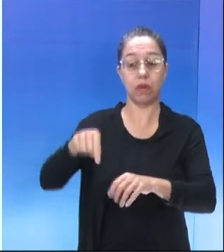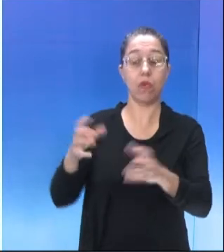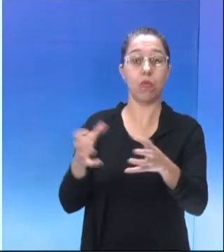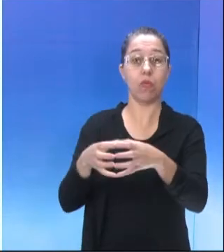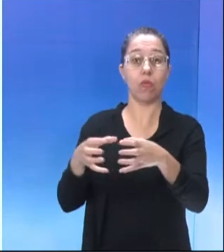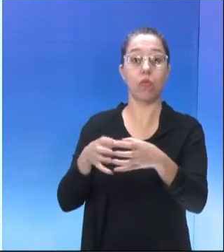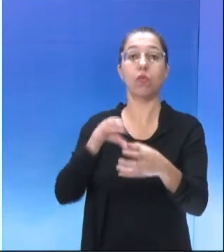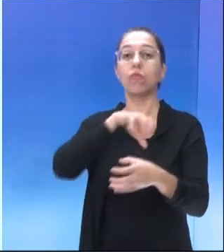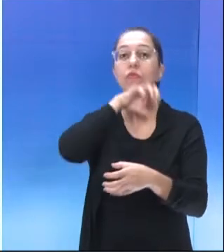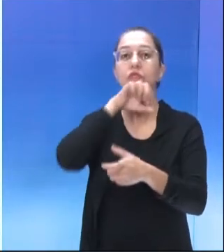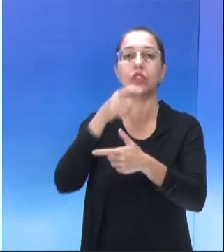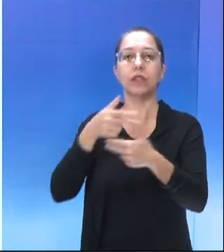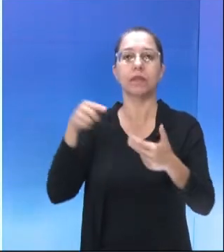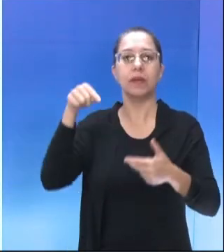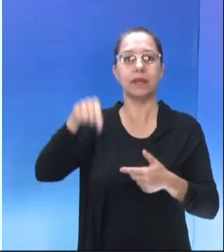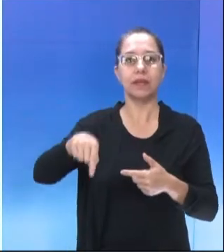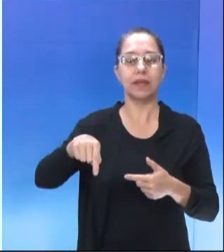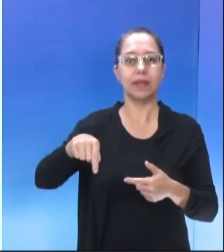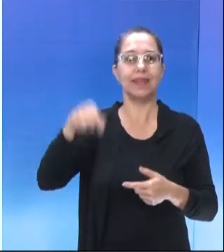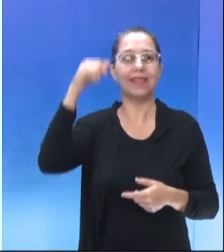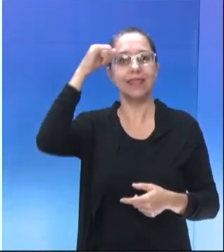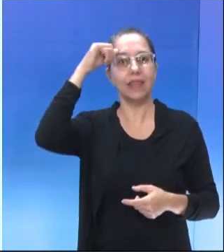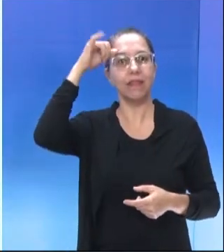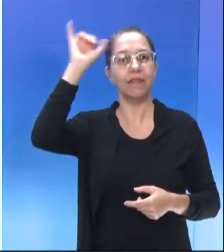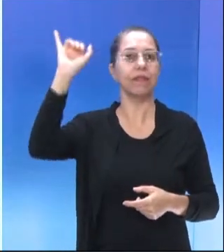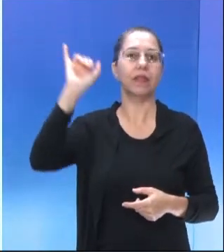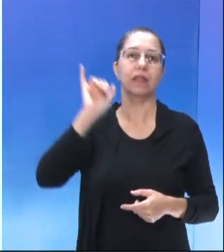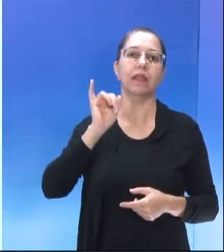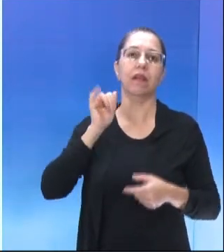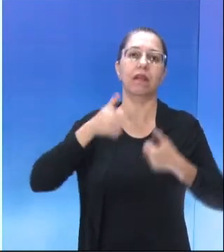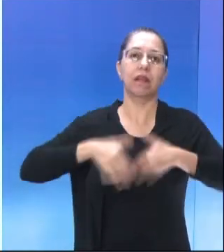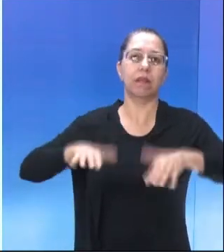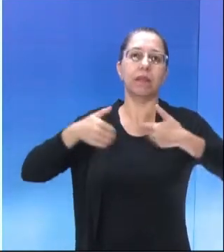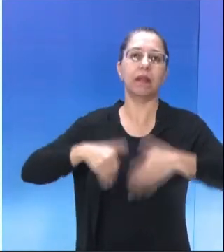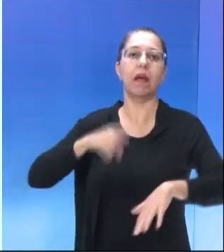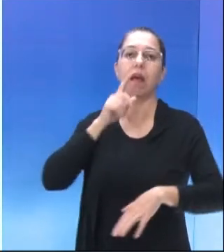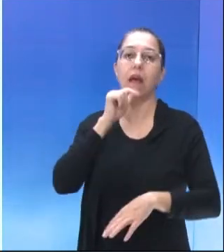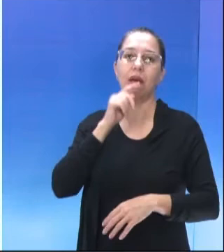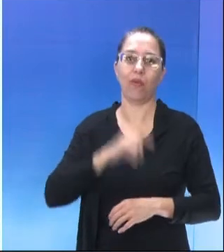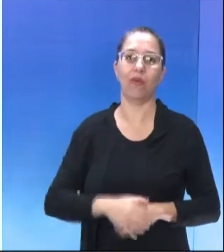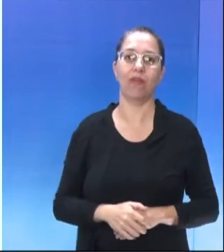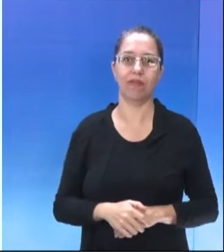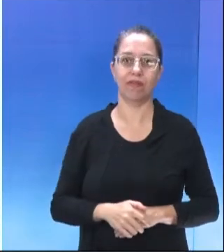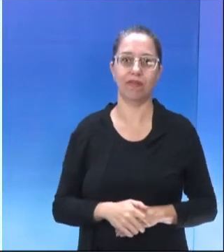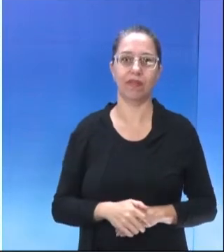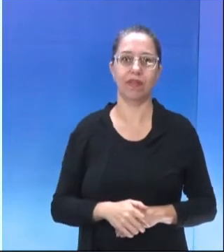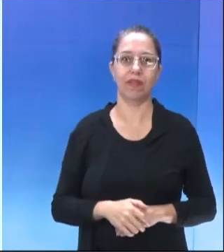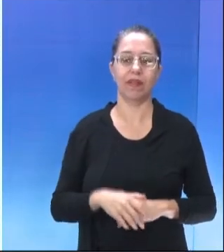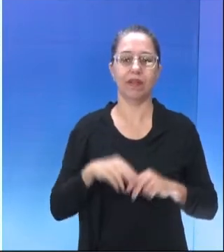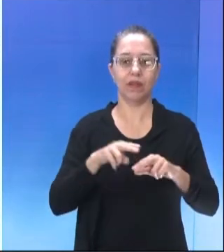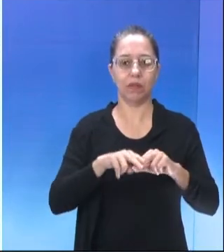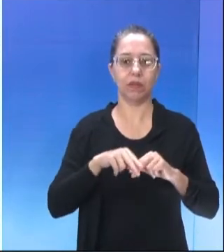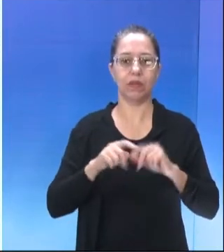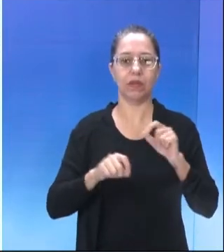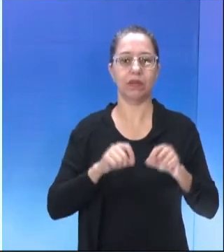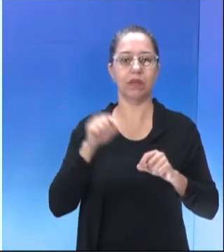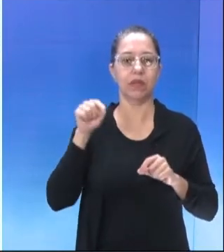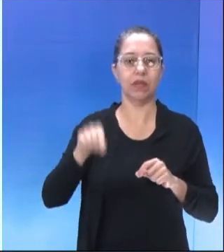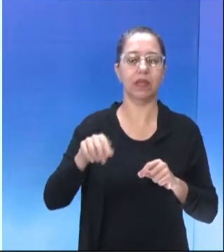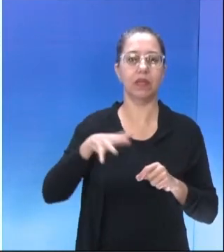precisam evitar todo tipo de eliminação de água. E eliminando essa